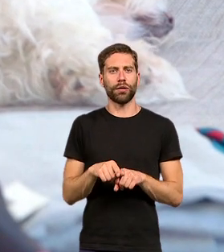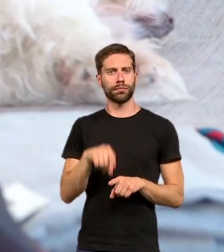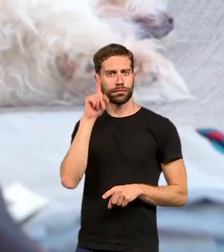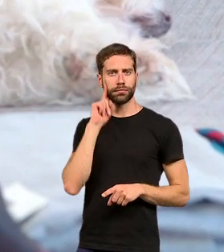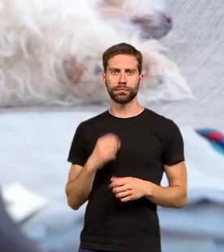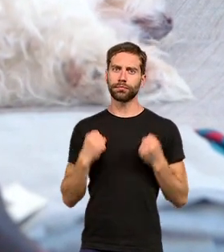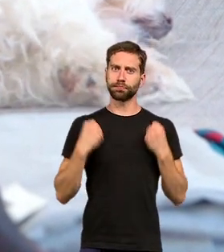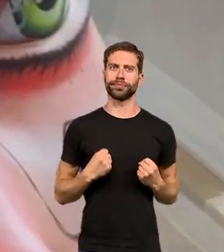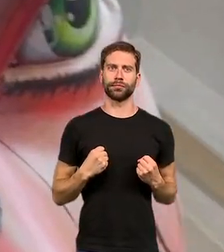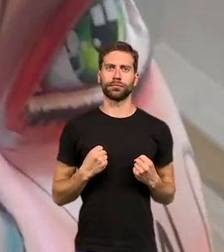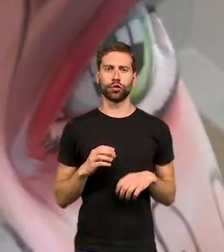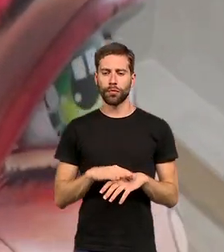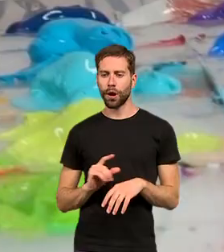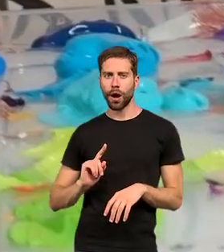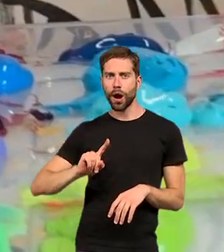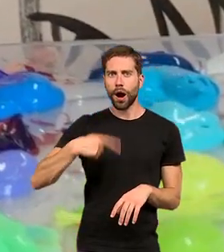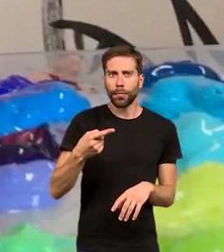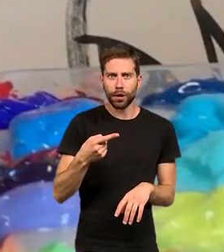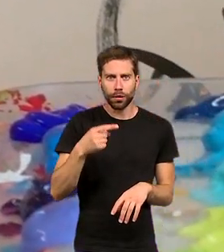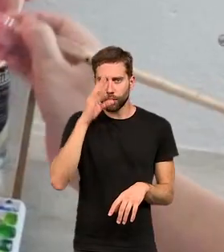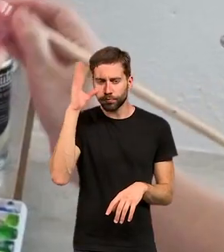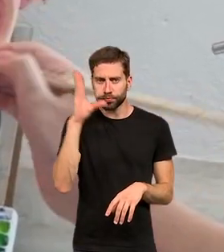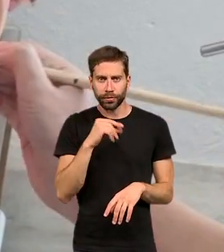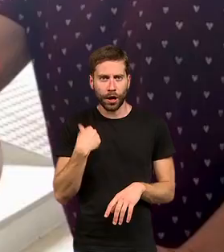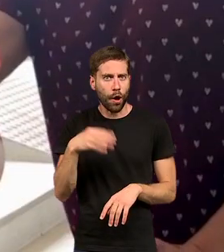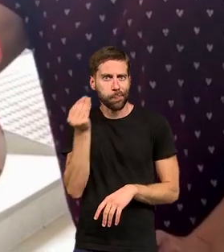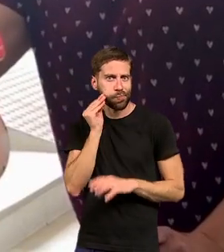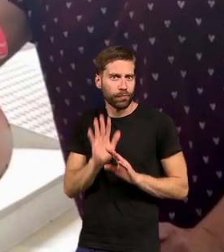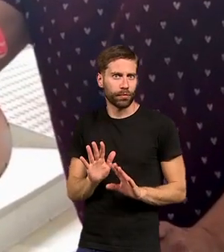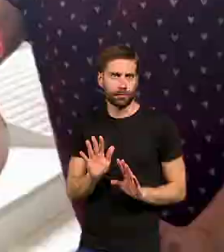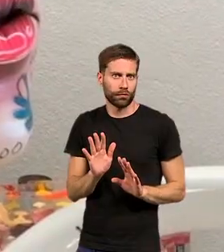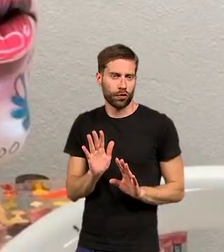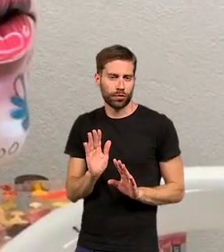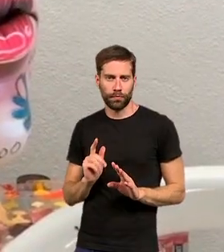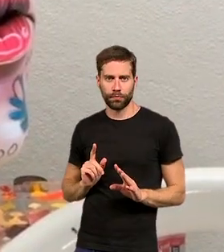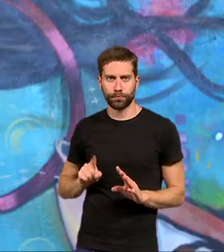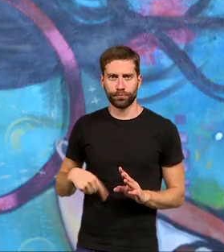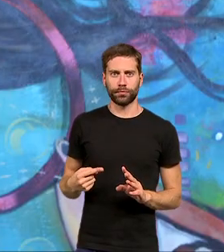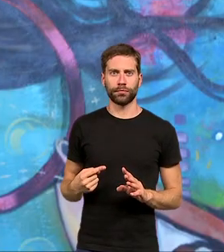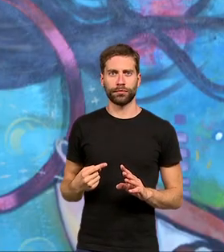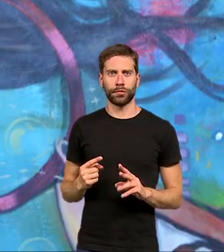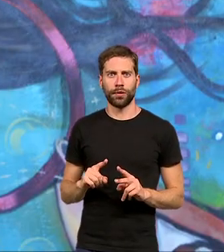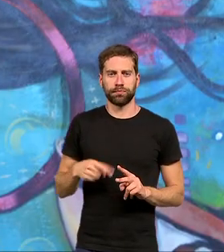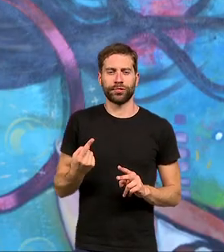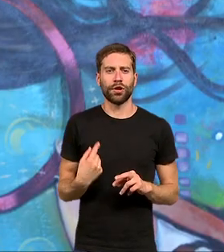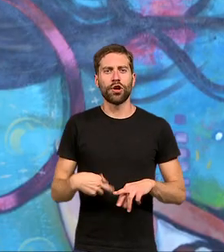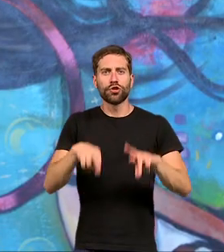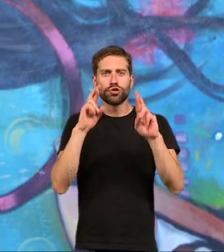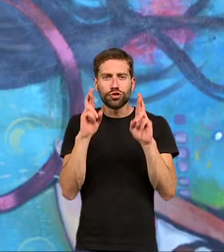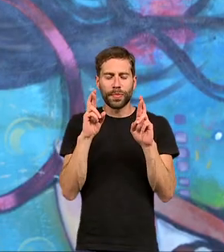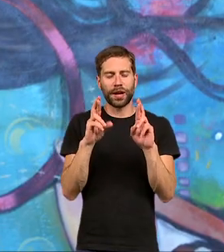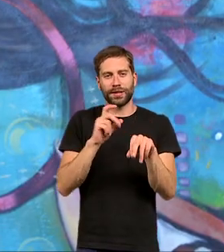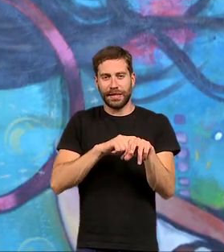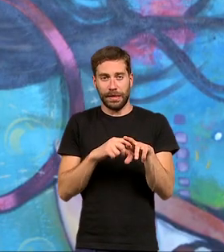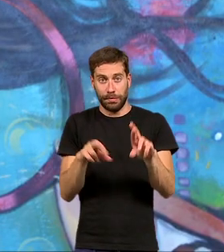mulher. Eu nunca sei o meu dia de amanhã, é assim que eu sou e é assim que eu sei viver. E desejo só ter tempo,